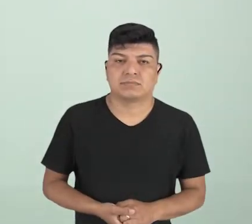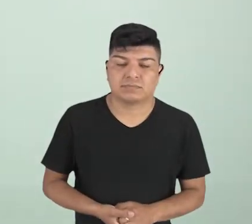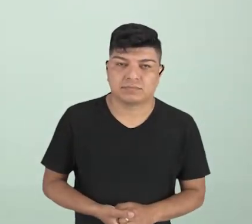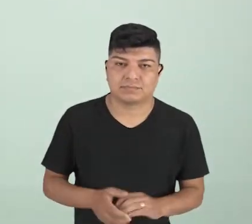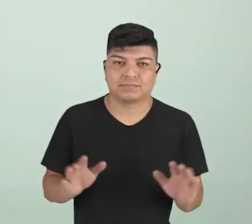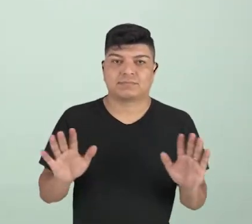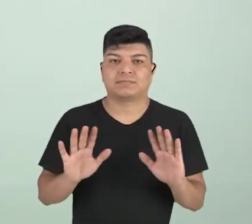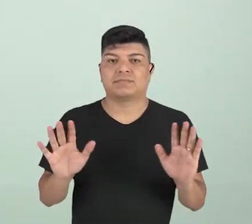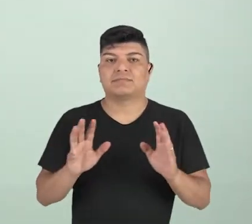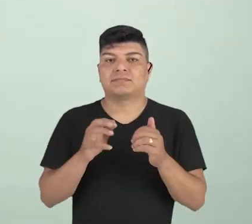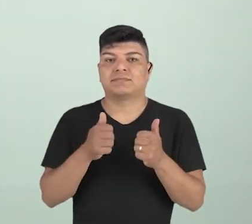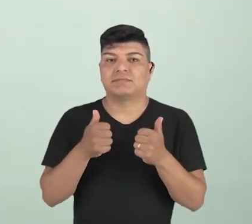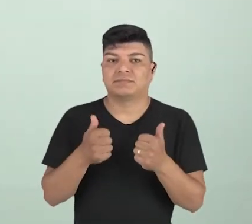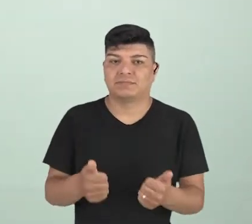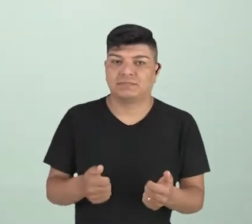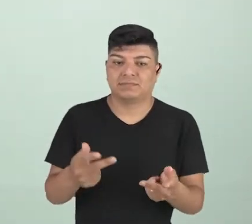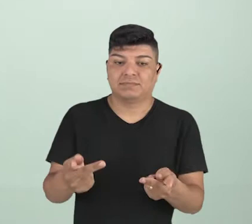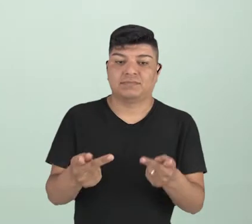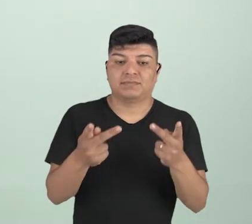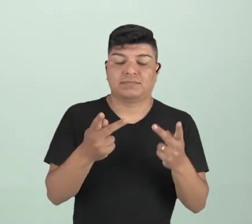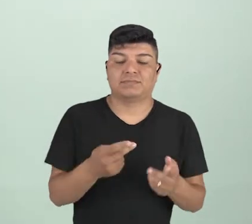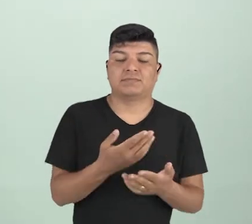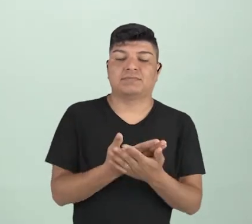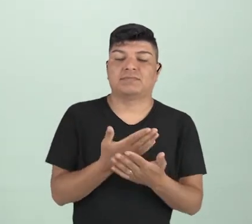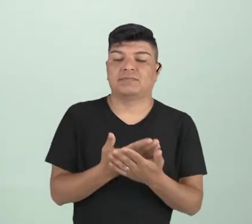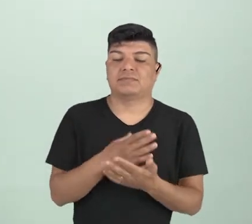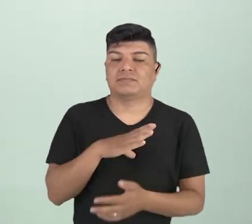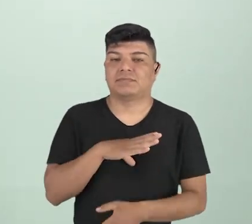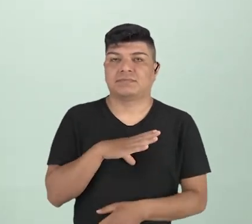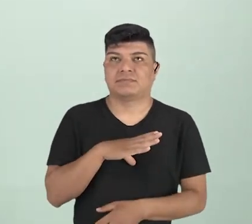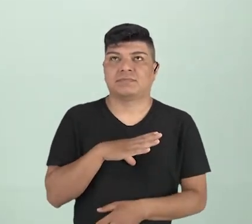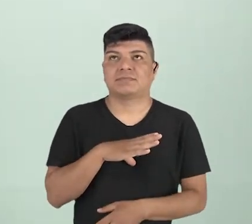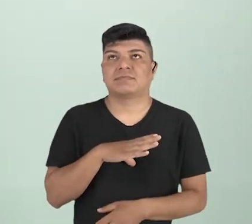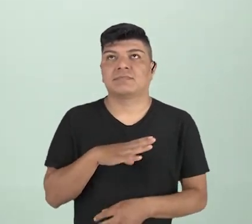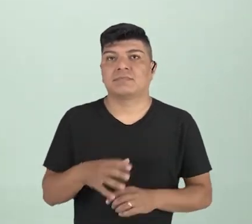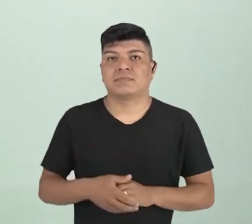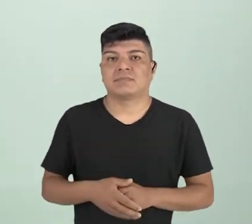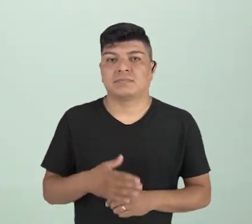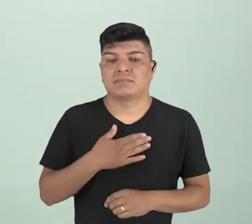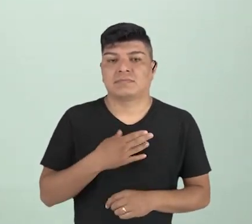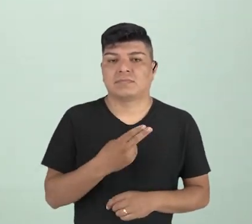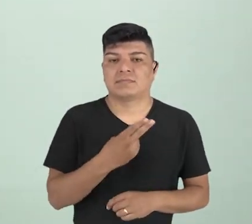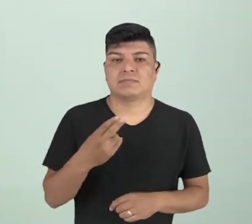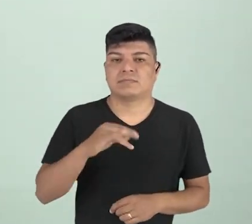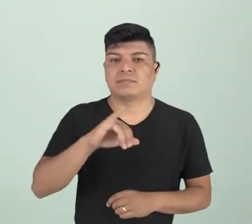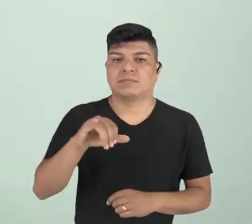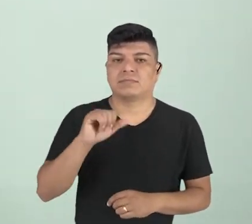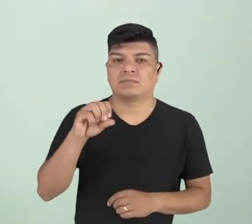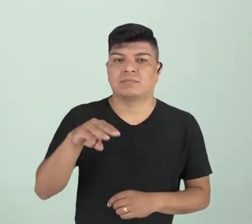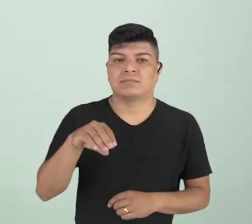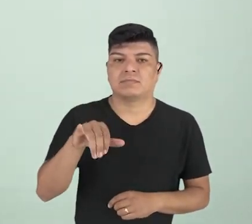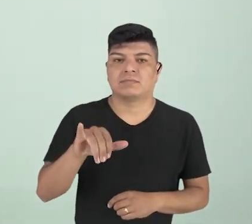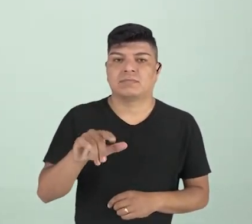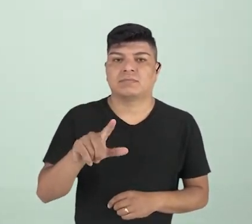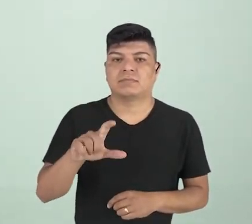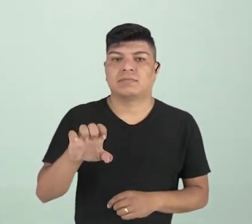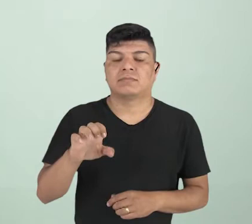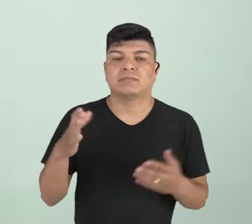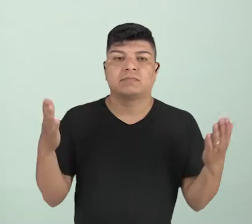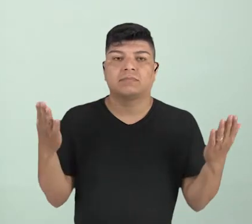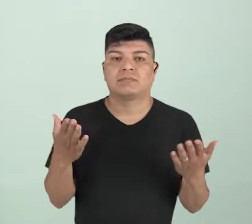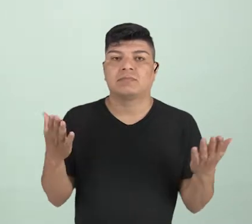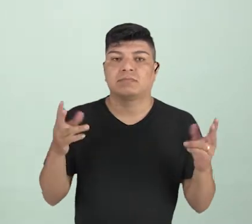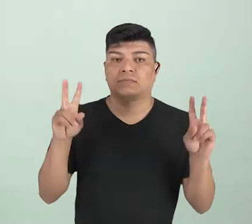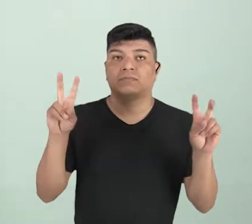Olá, galerinha, tudo bem? Bem-vindos à aula de língua portuguesa. Eu sou a professora Jamile Fontinelli e o nosso conteúdo